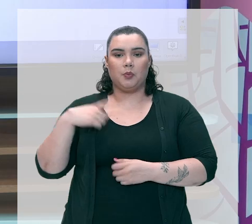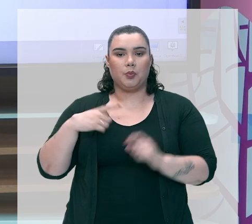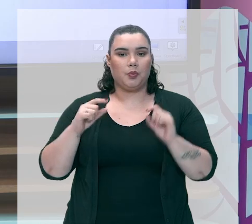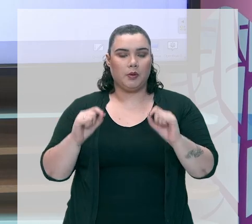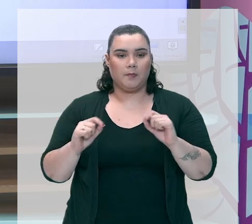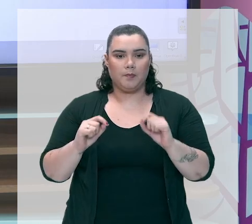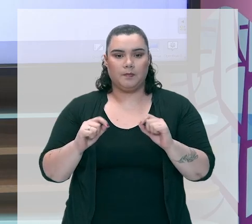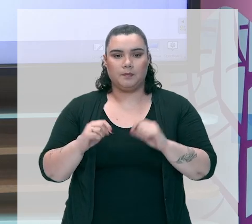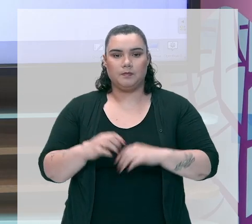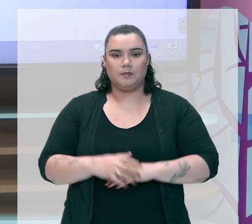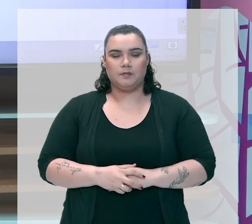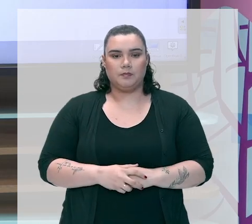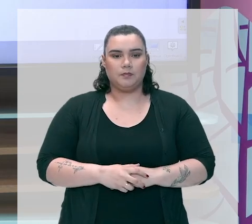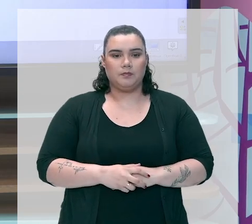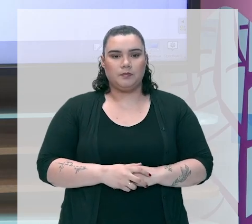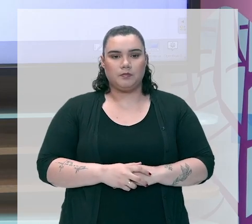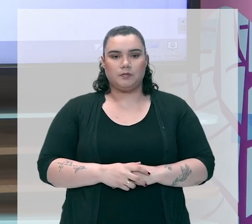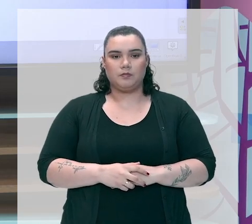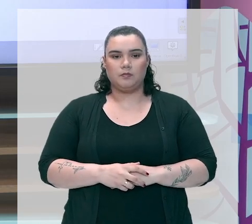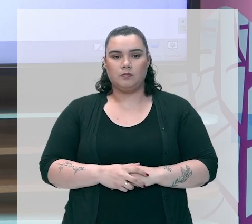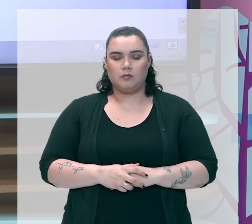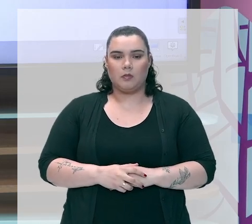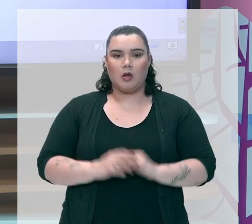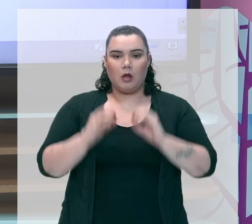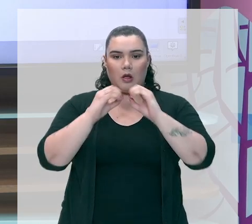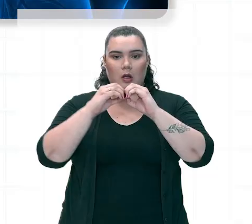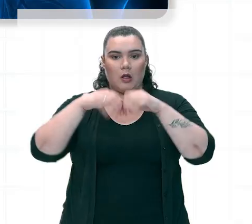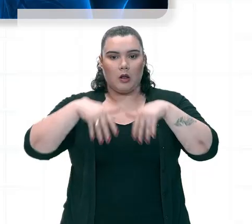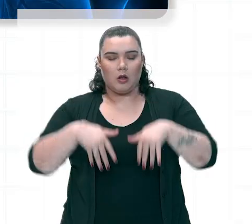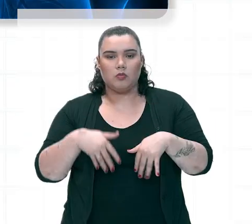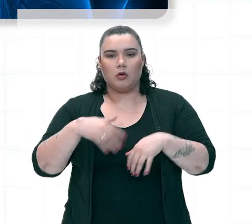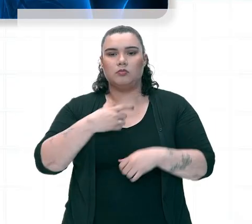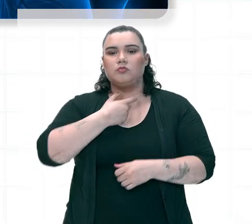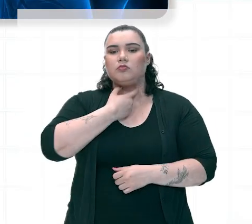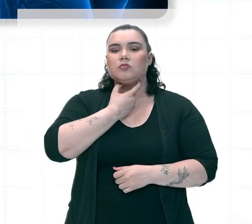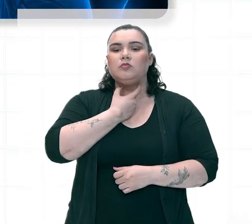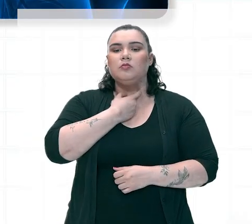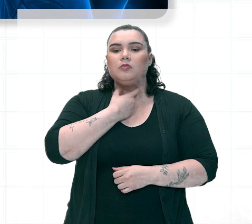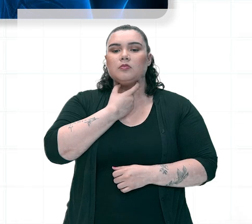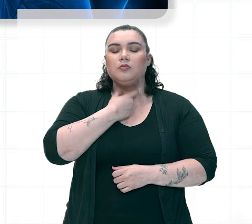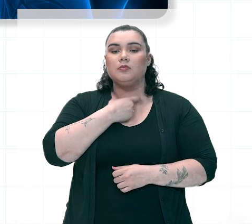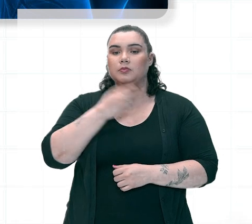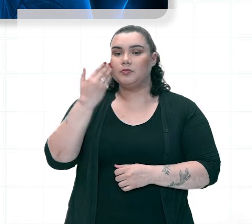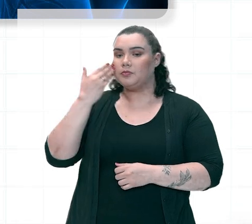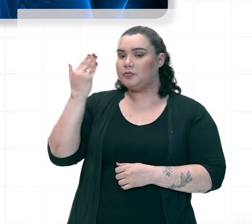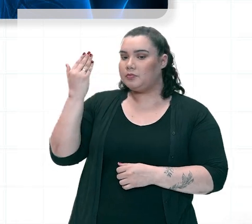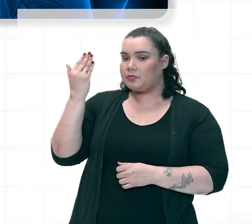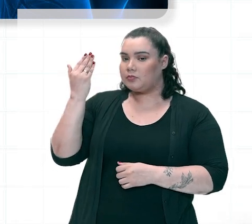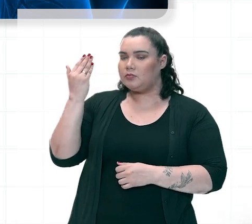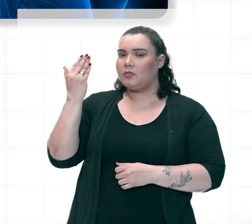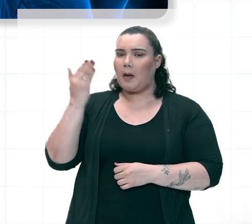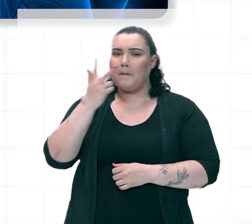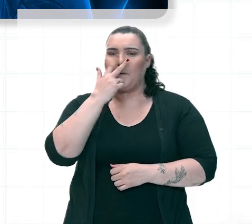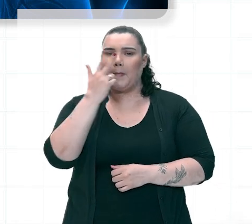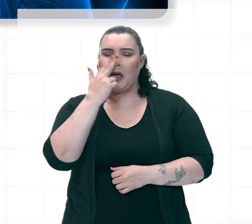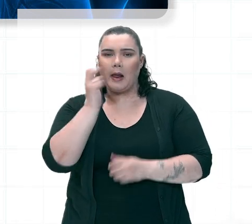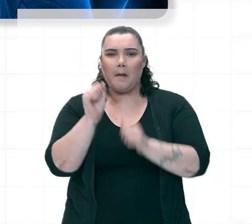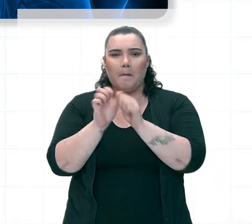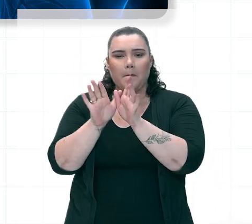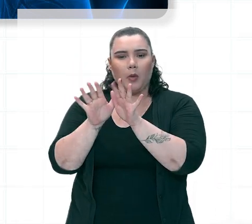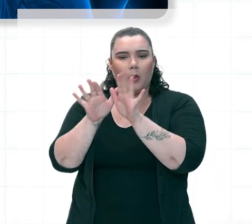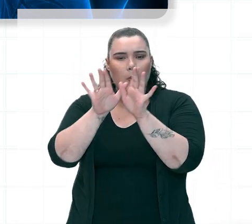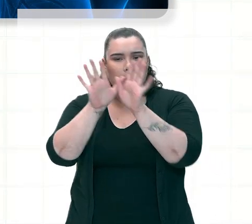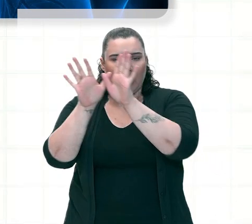mais para cima, nós vamos ter a nossa próxima glândula, que é a tireoide. Observa aí na nossa imagem. Lembra que eu falei que ela tem aquele formato